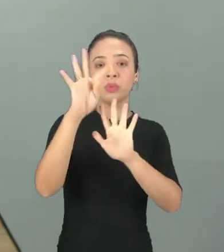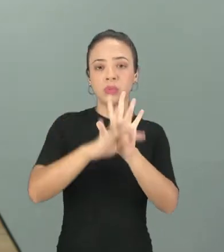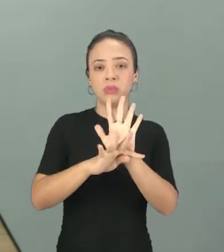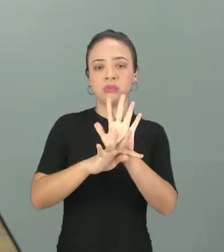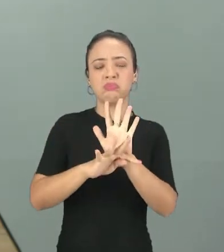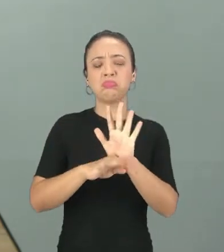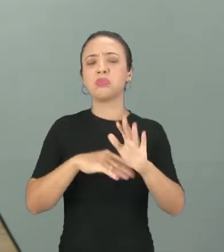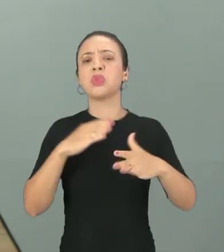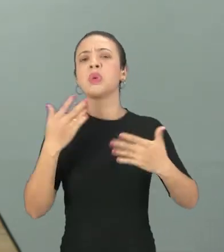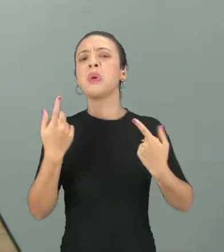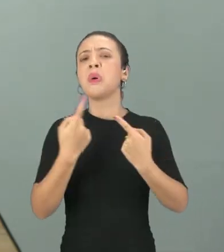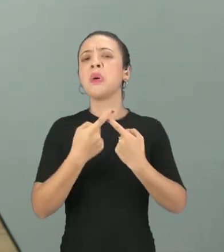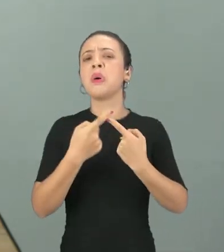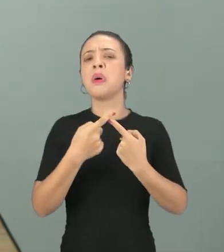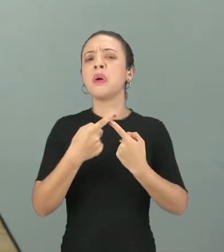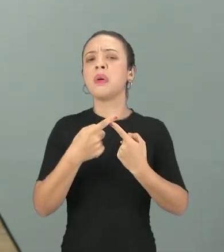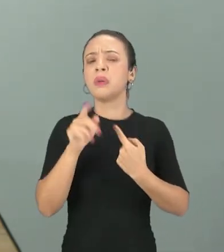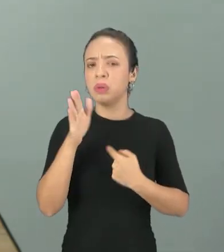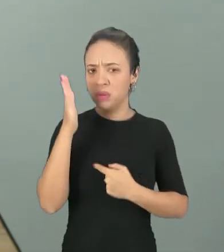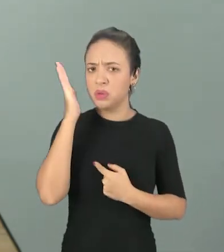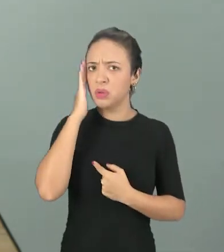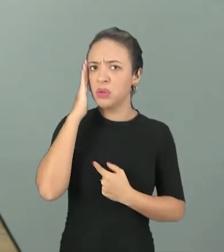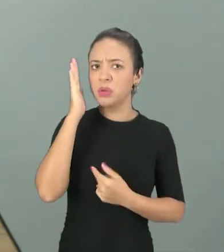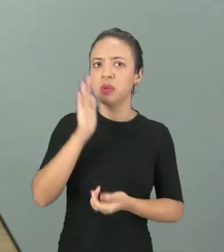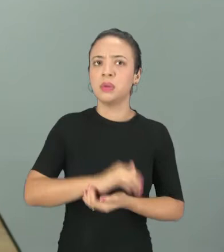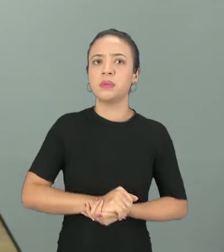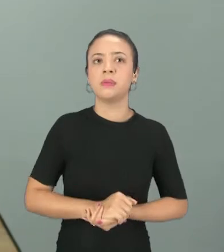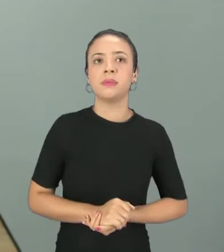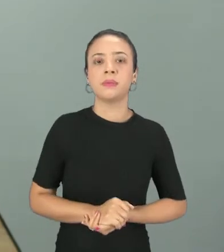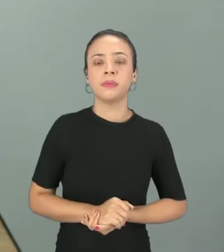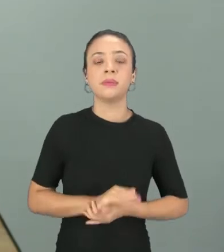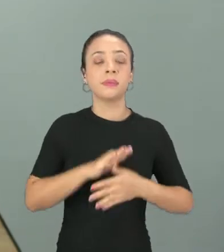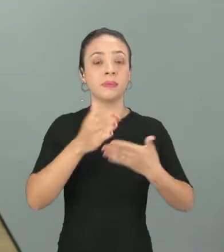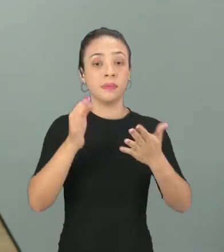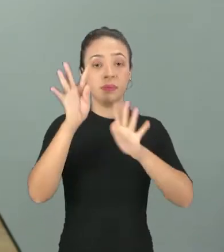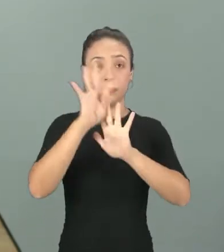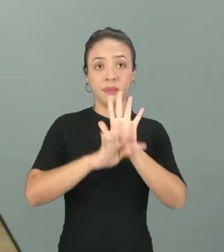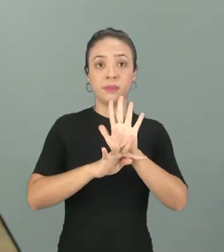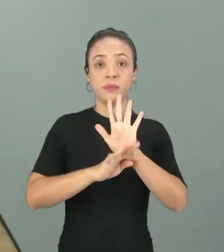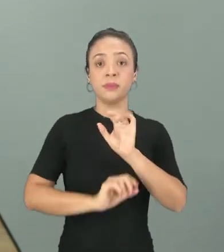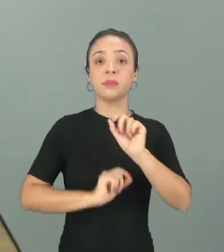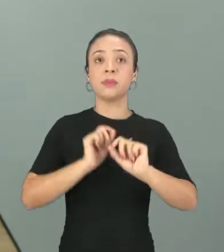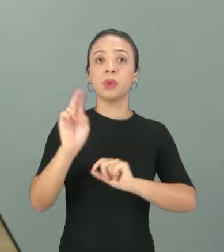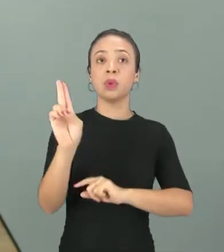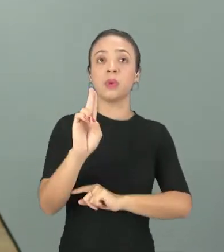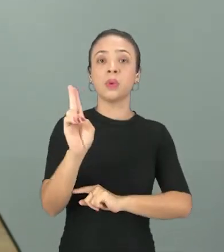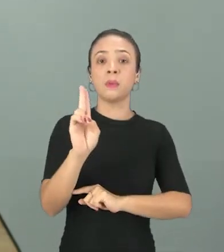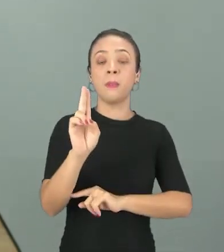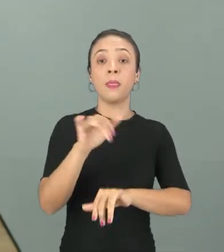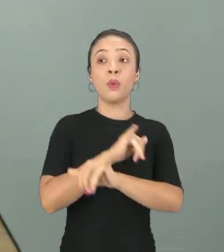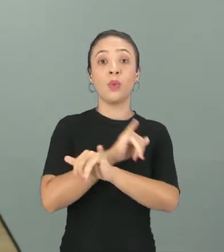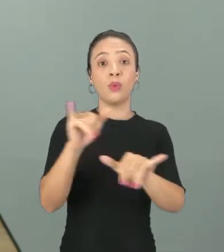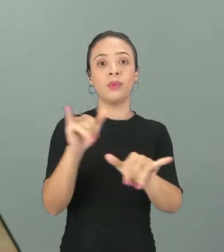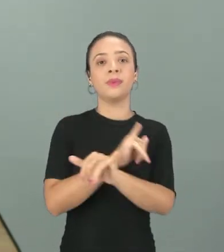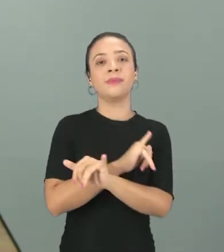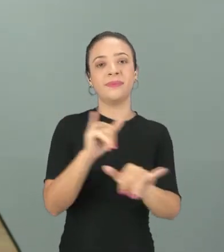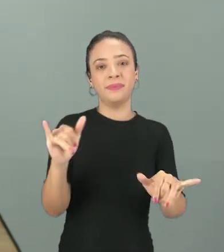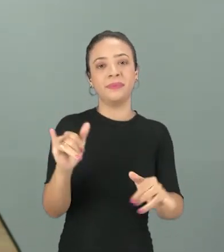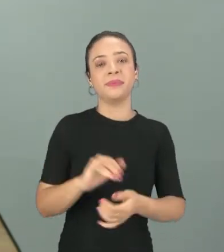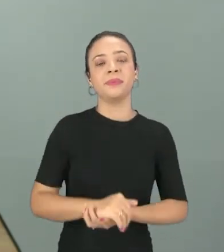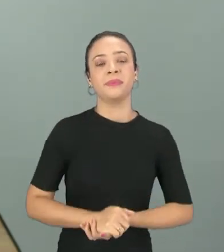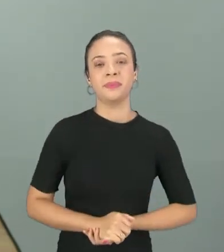que textos são esses? Vocês sabem? Bem, esses textos são chamados de